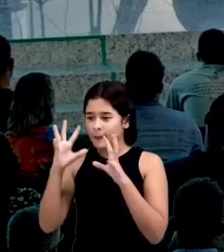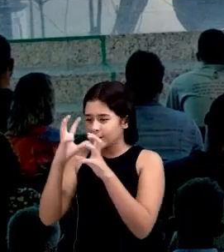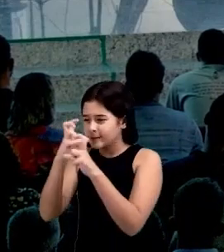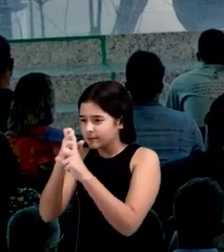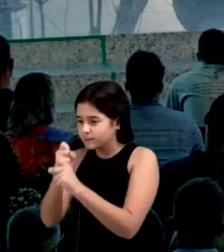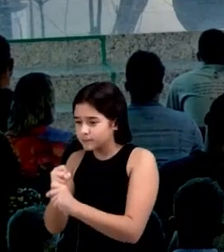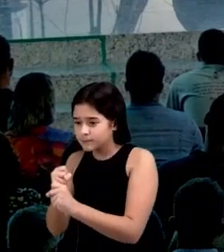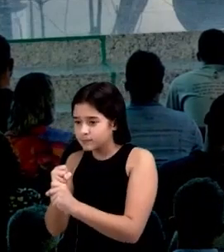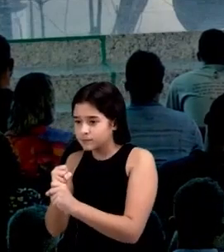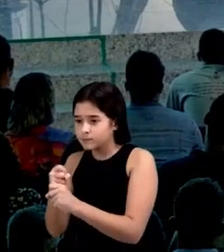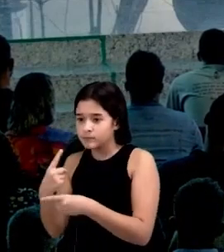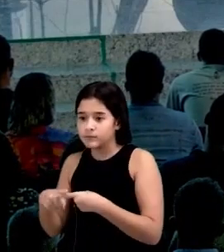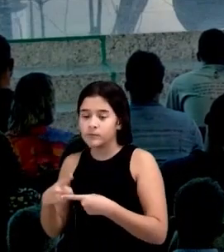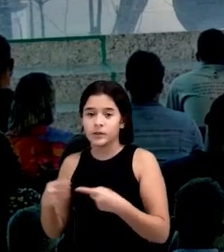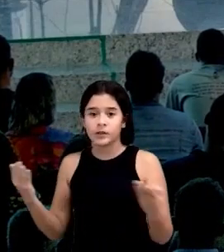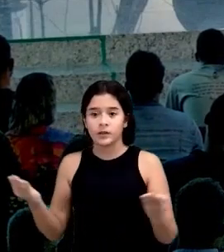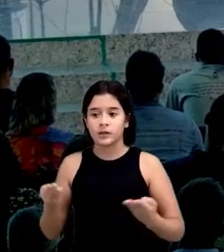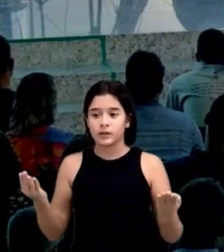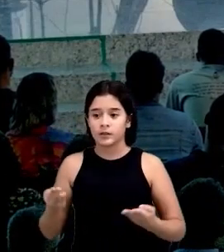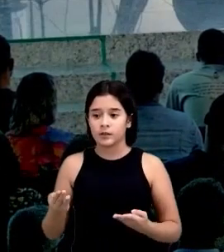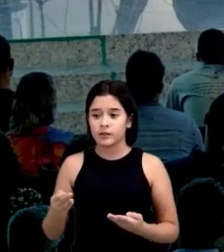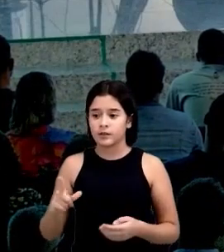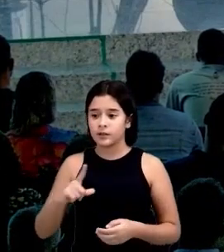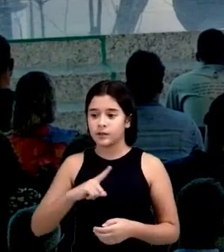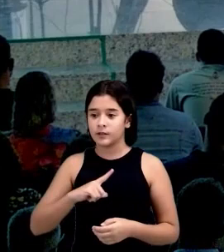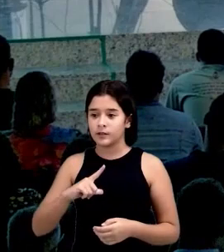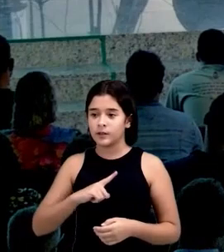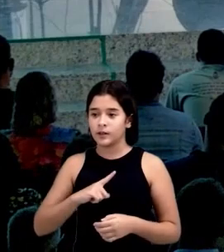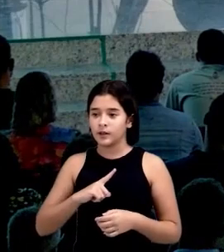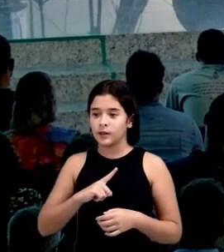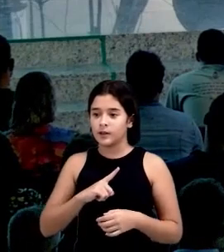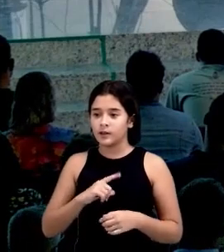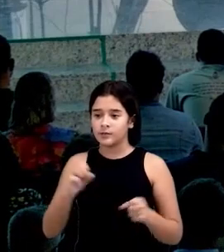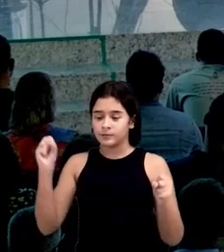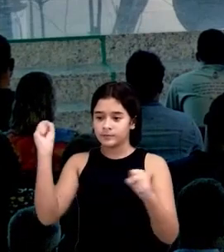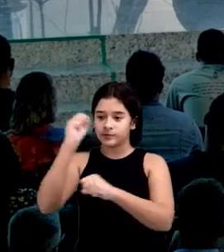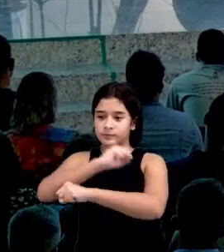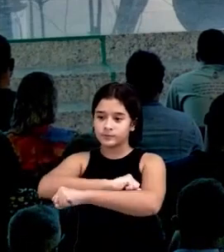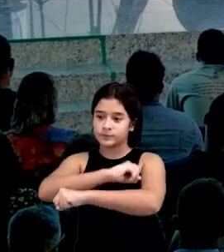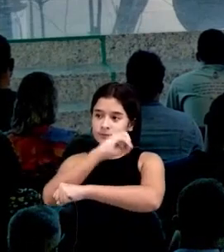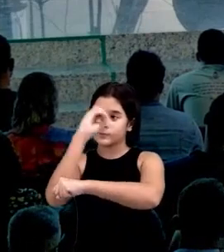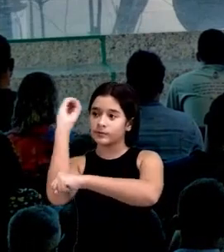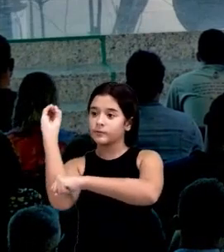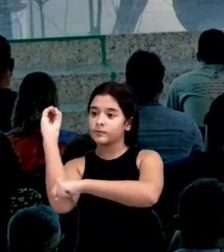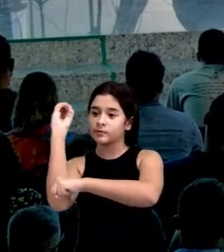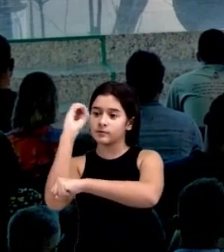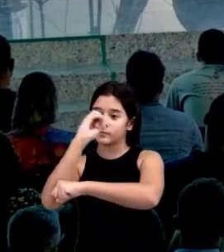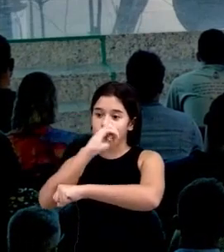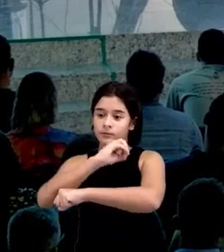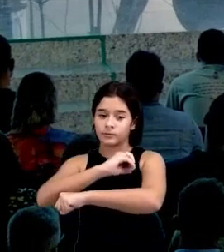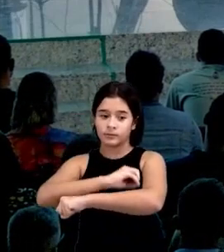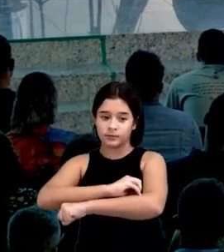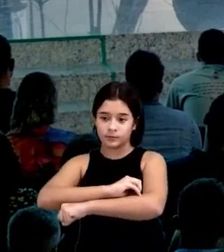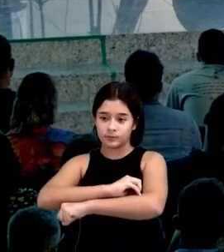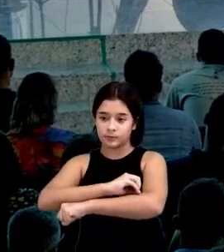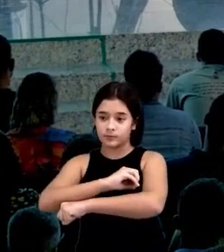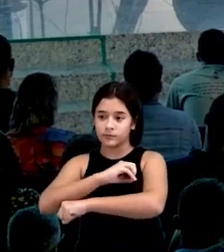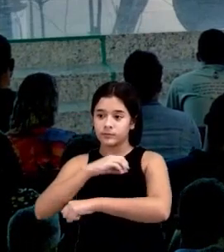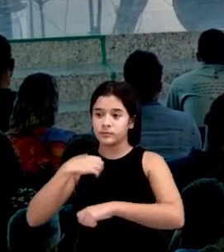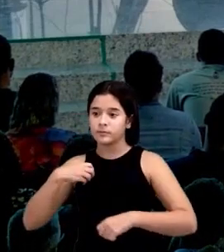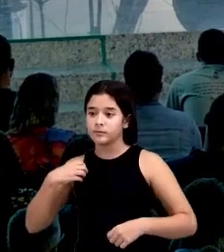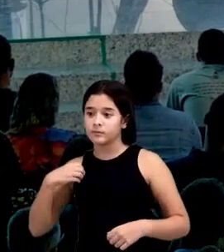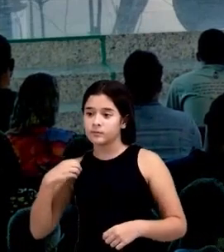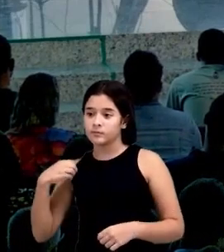o poste já acende a luz, né? Se o dia ficar nublado, o poste já acende. Então a gente praticamente